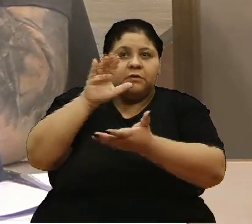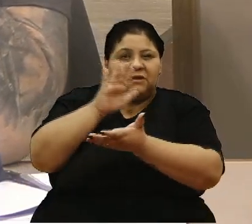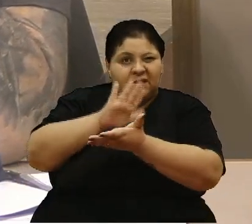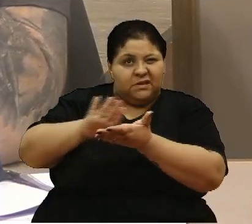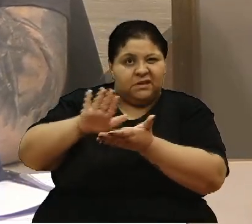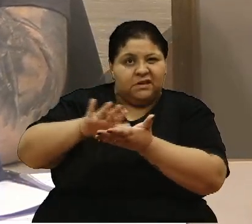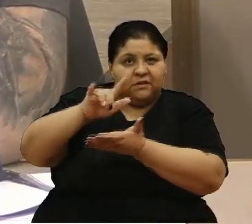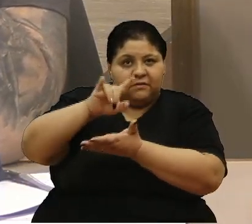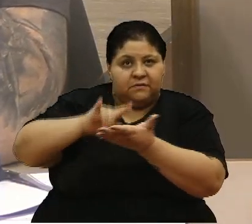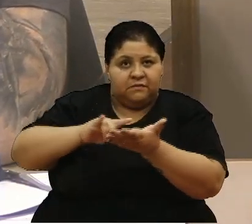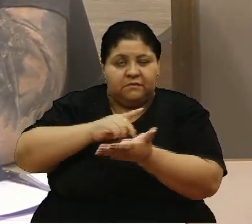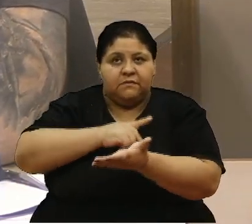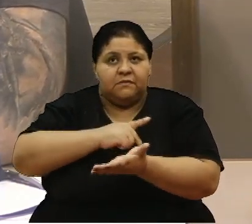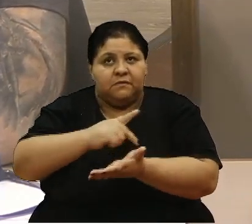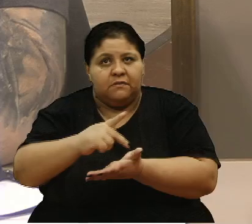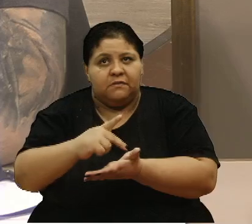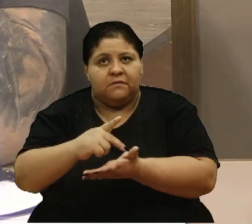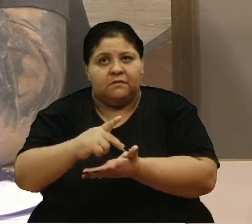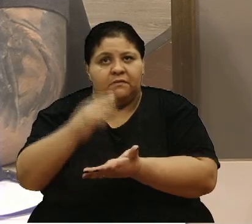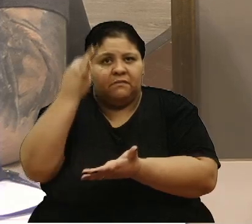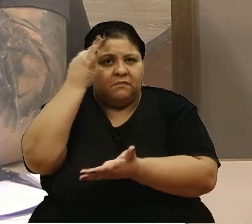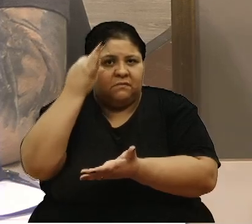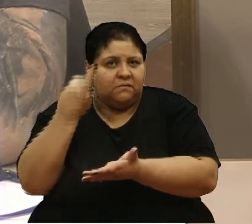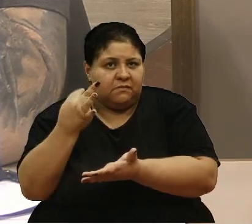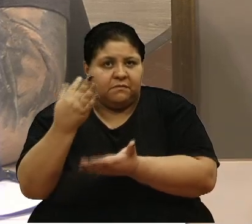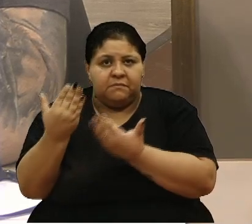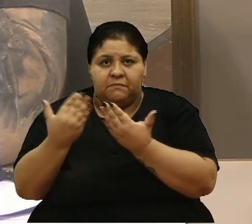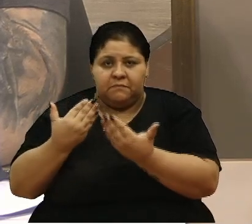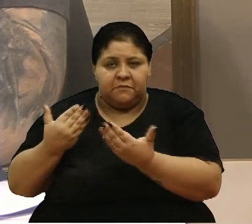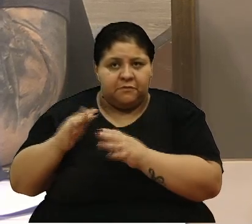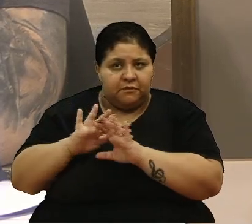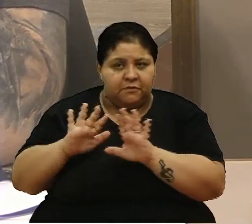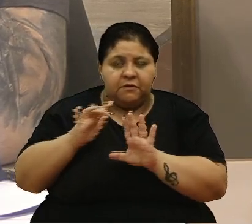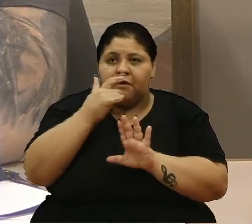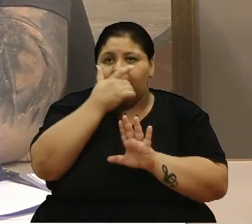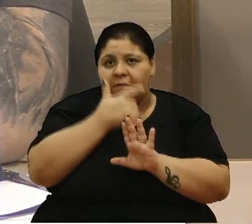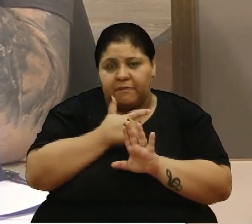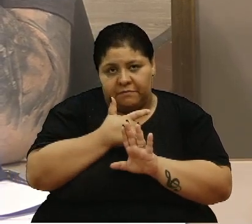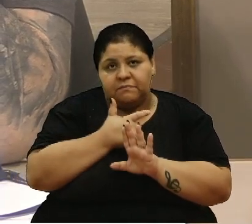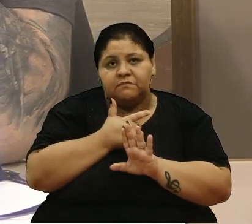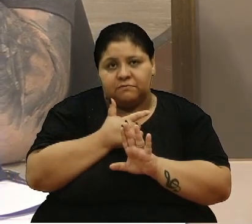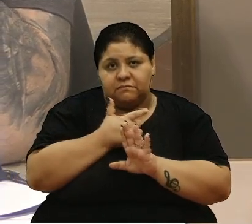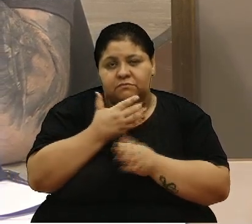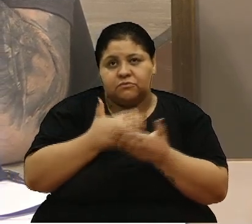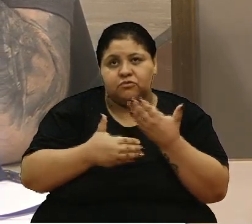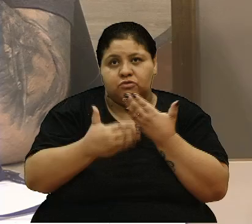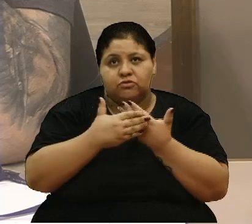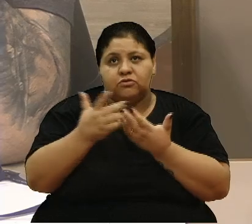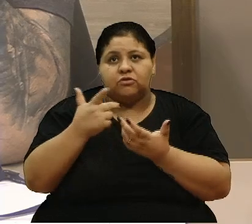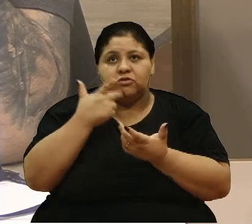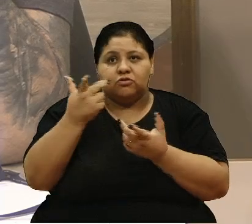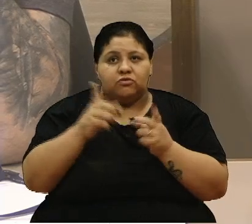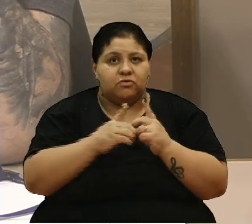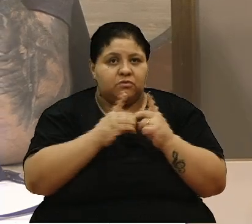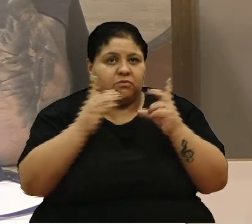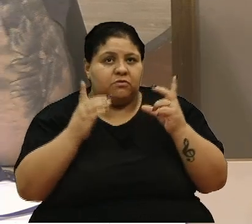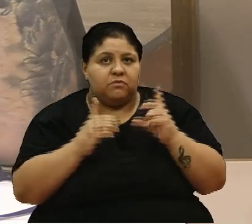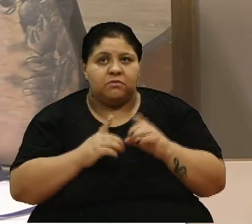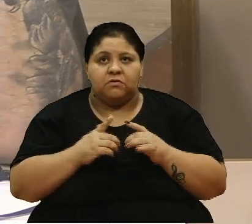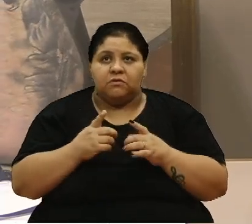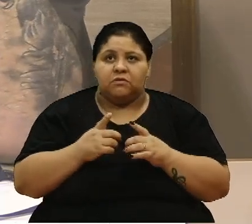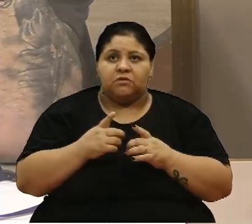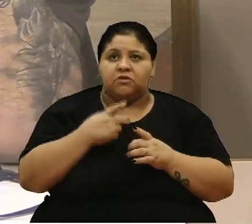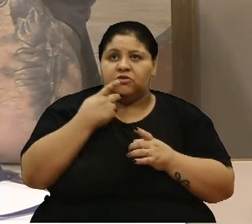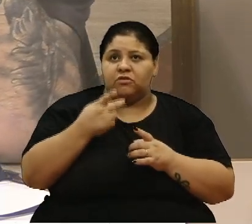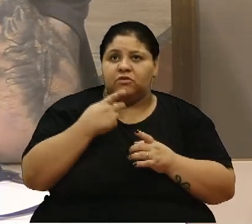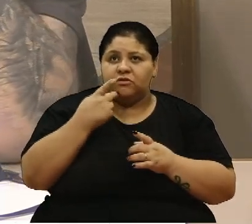E, presidente... entendo o seu questionamento, enfim, eu acho que todo mundo sempre fala da democracia, do direito da fala, e uma